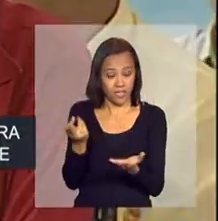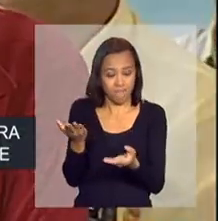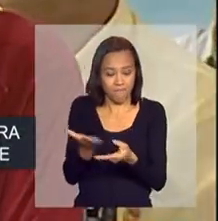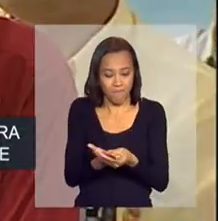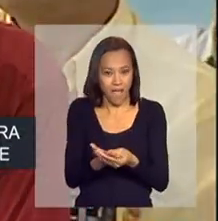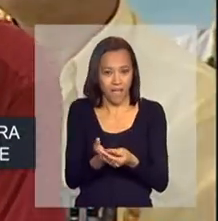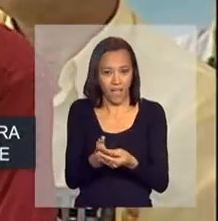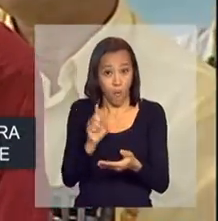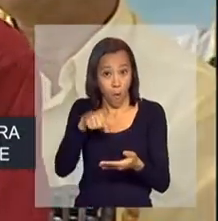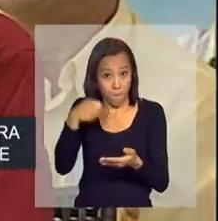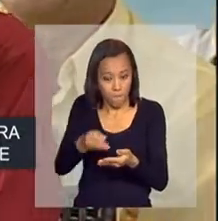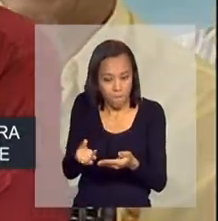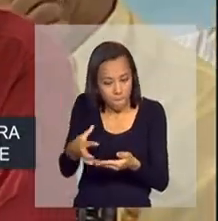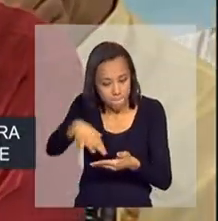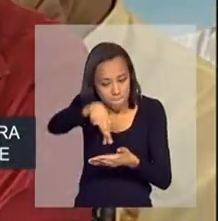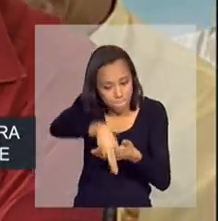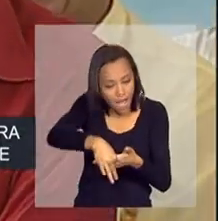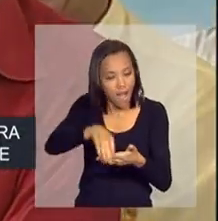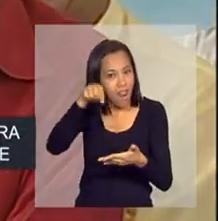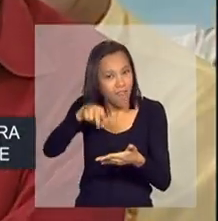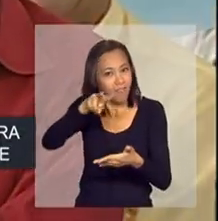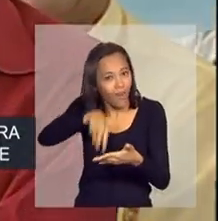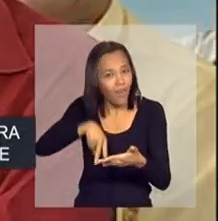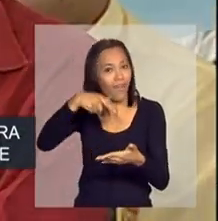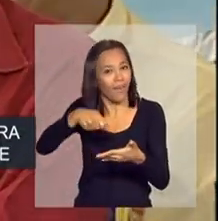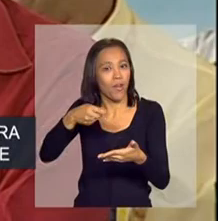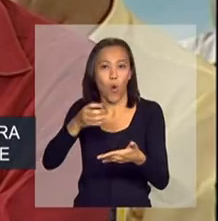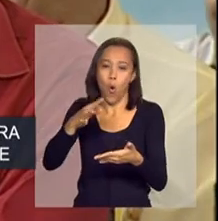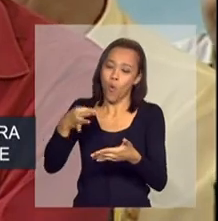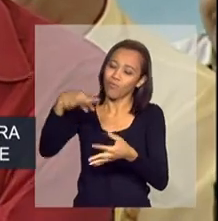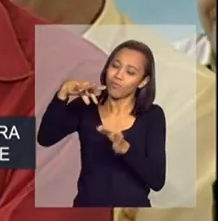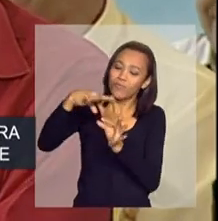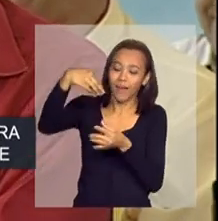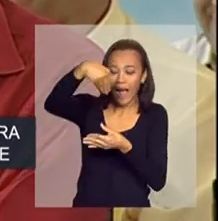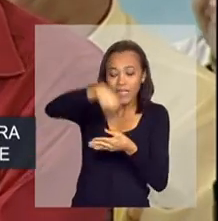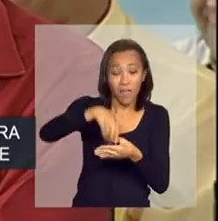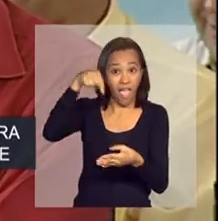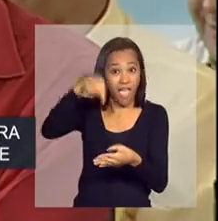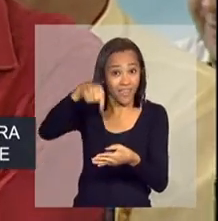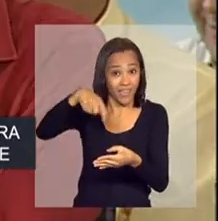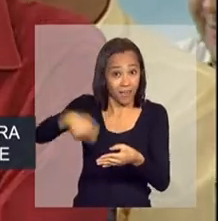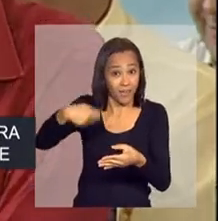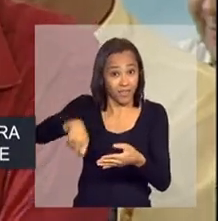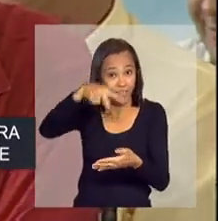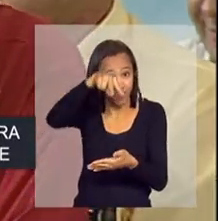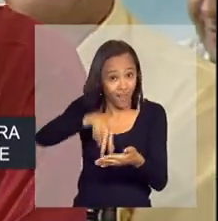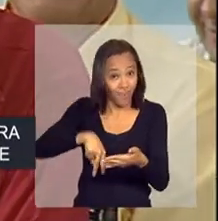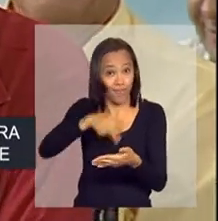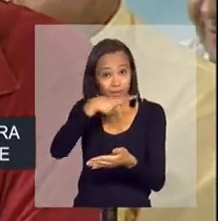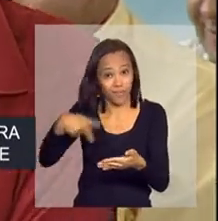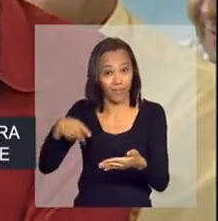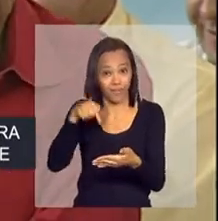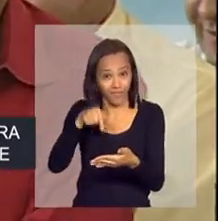de ler, grampeia, bota um cartãozinho e diz, é aqui que ela tem de... Você tem de ler isso